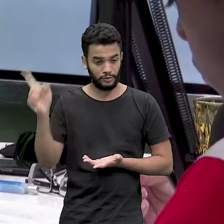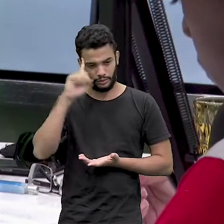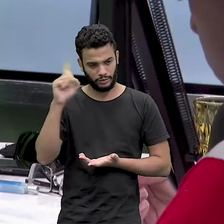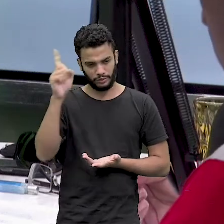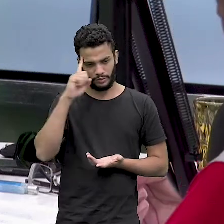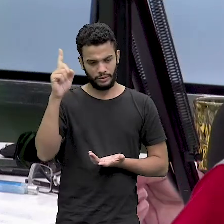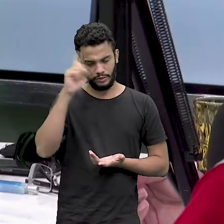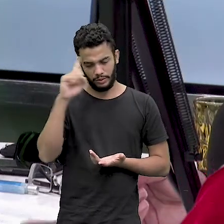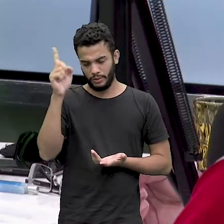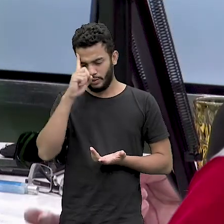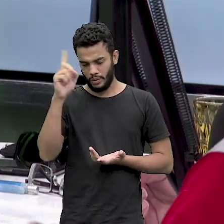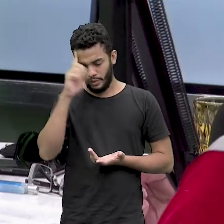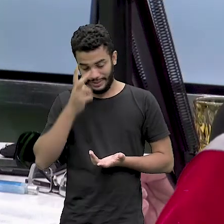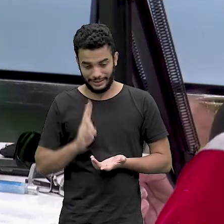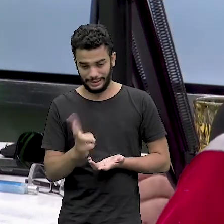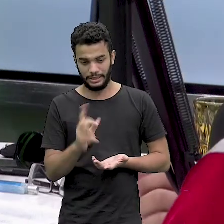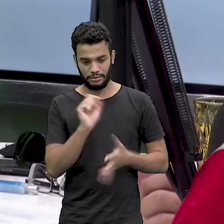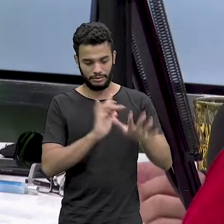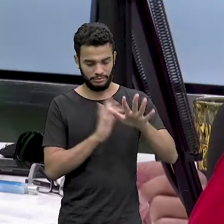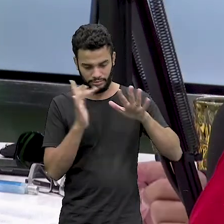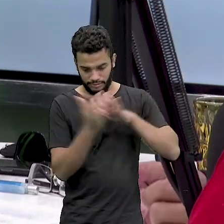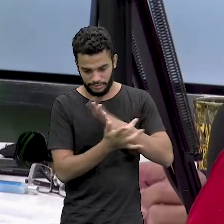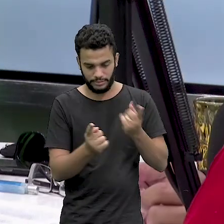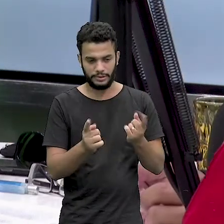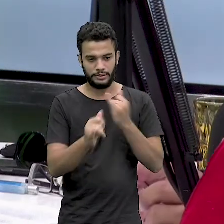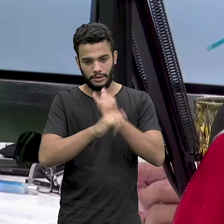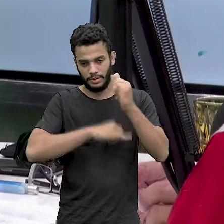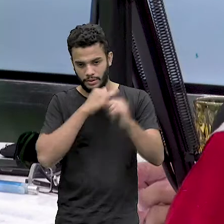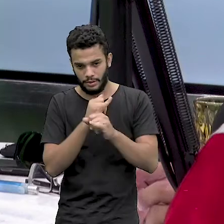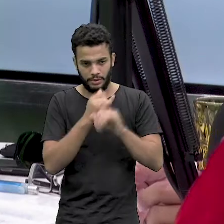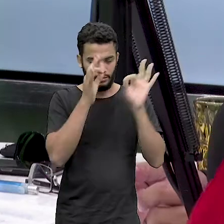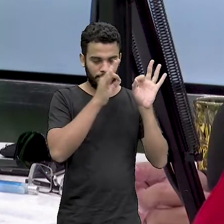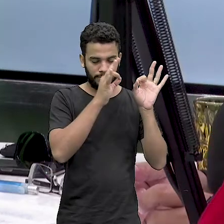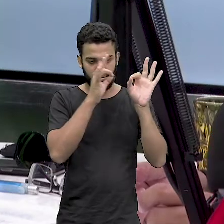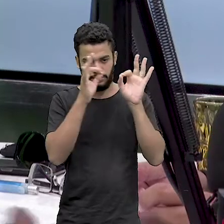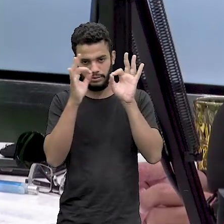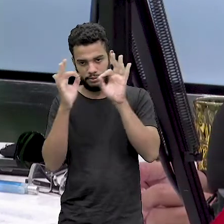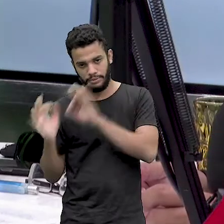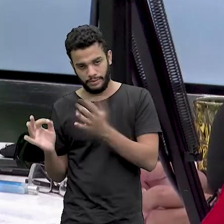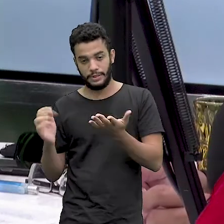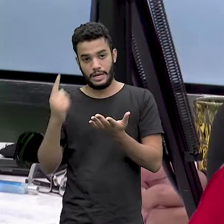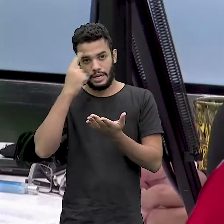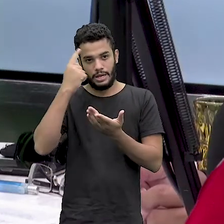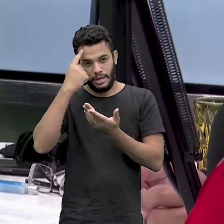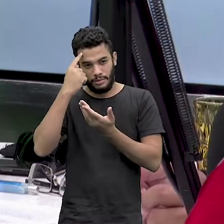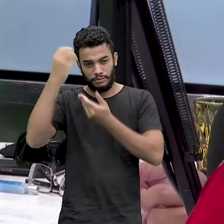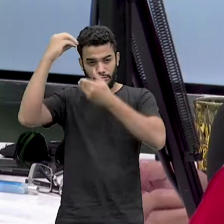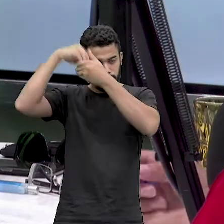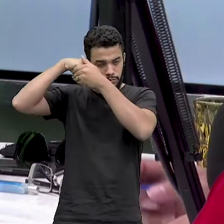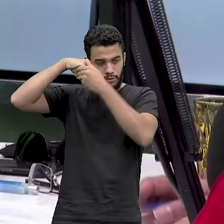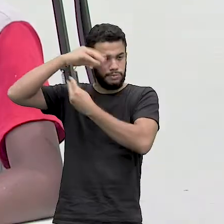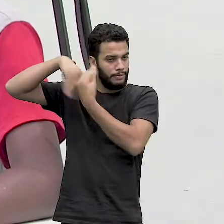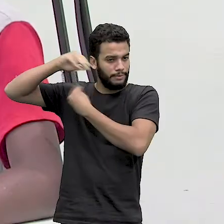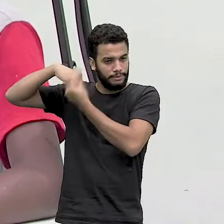produto, não, o consumo virtual também. Esse é o mais perigoso, porque ele molda cabeças das